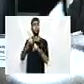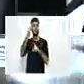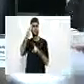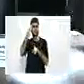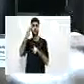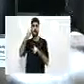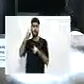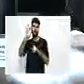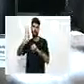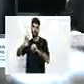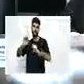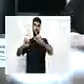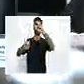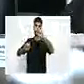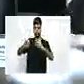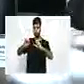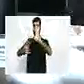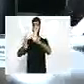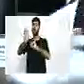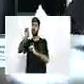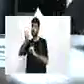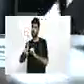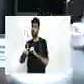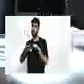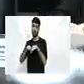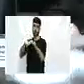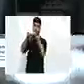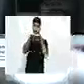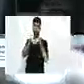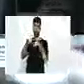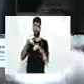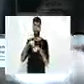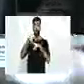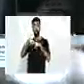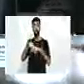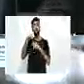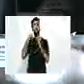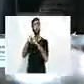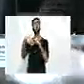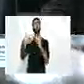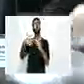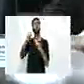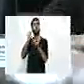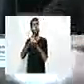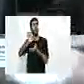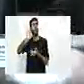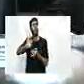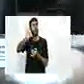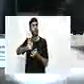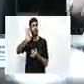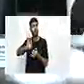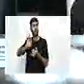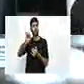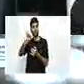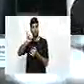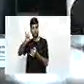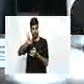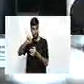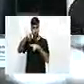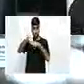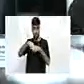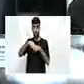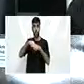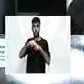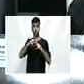valores diferentes mas em relação a direitos eh são iguais quer saber qual o percentual que que o sai cobre em relação à